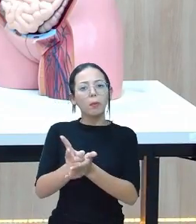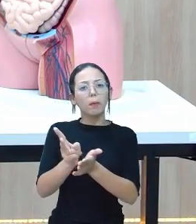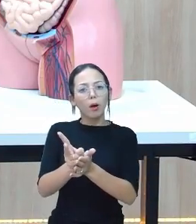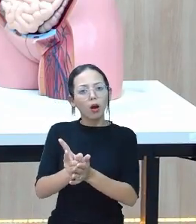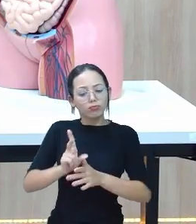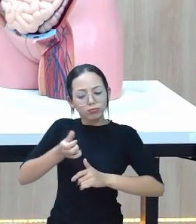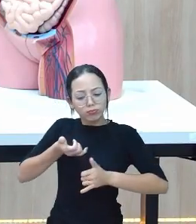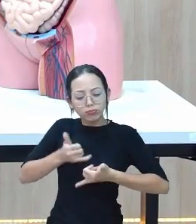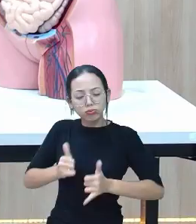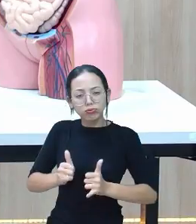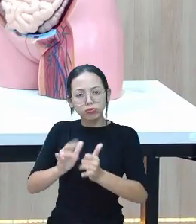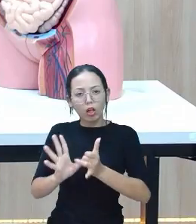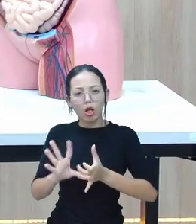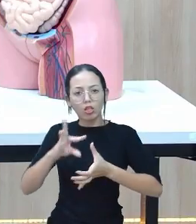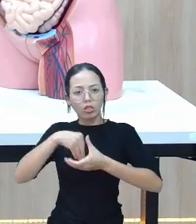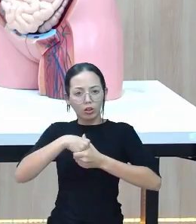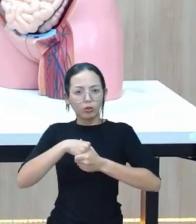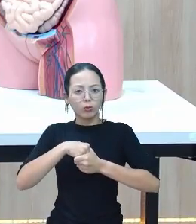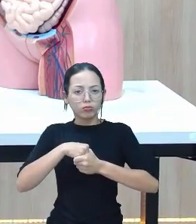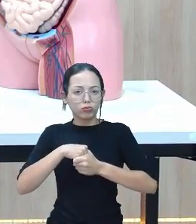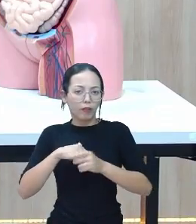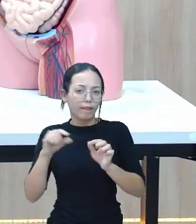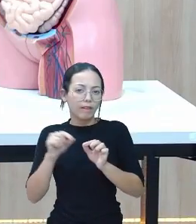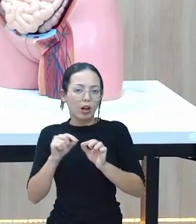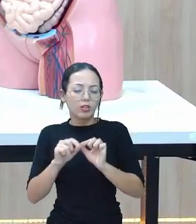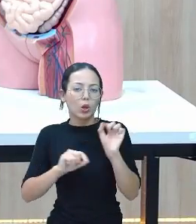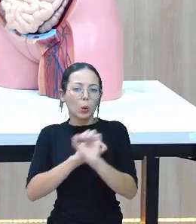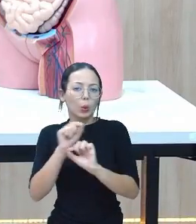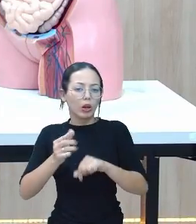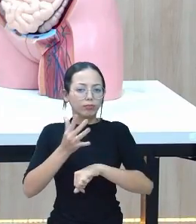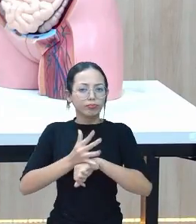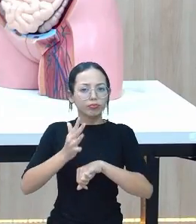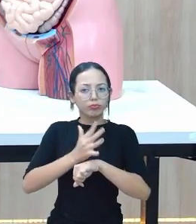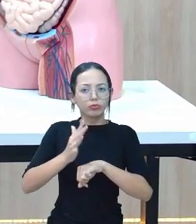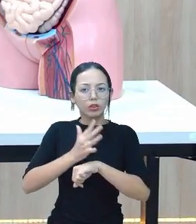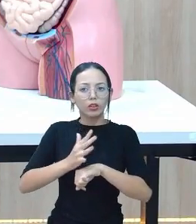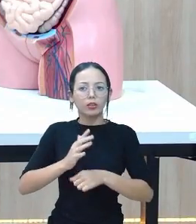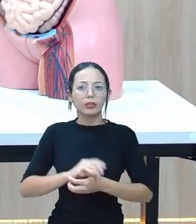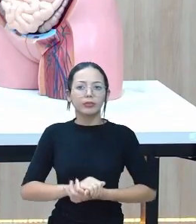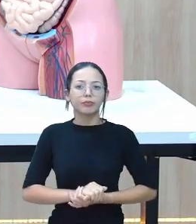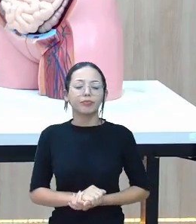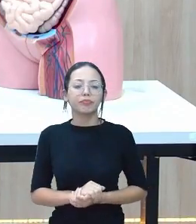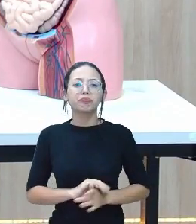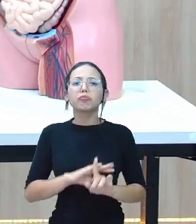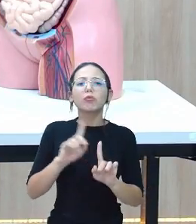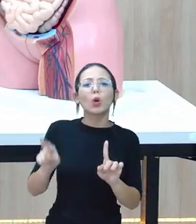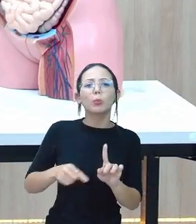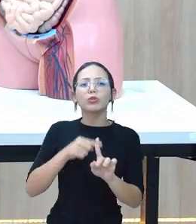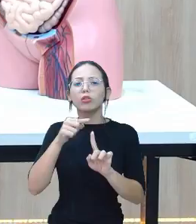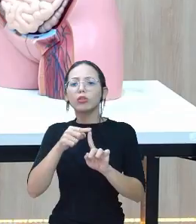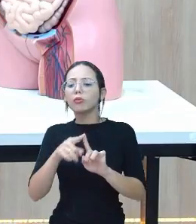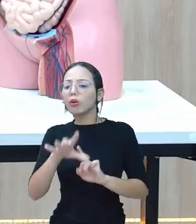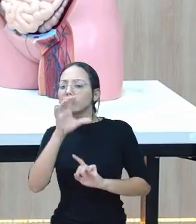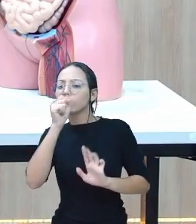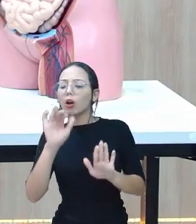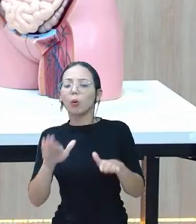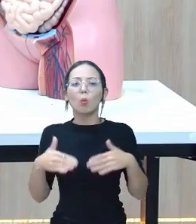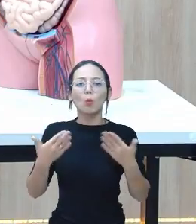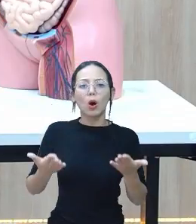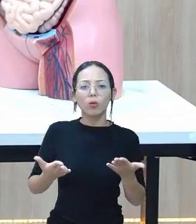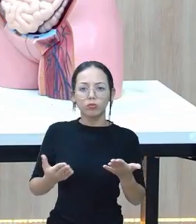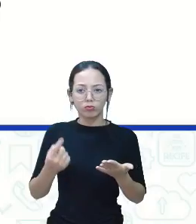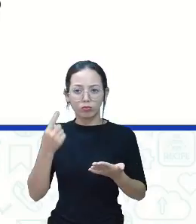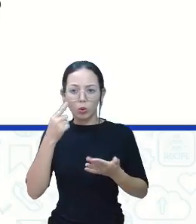com energia, ou seja, realizar as nossas atividades. Para que nós respiramos?